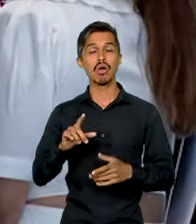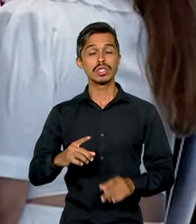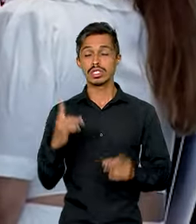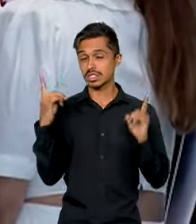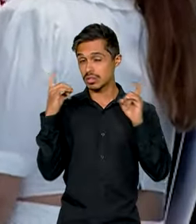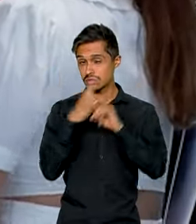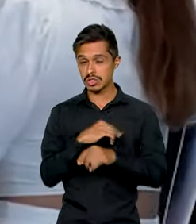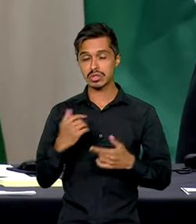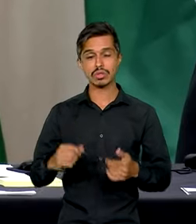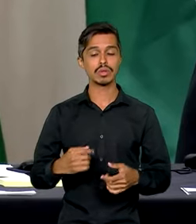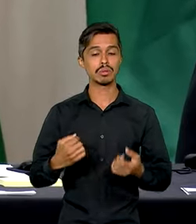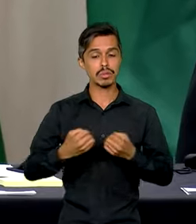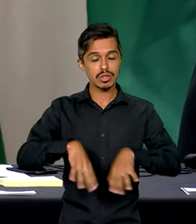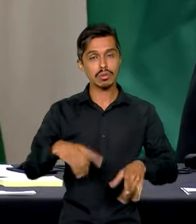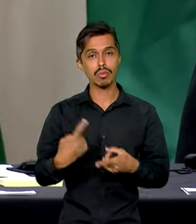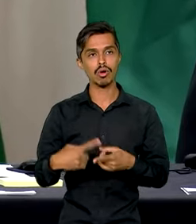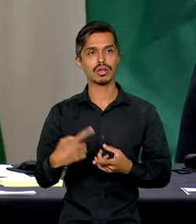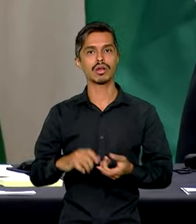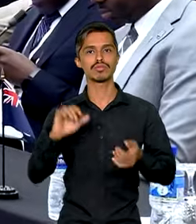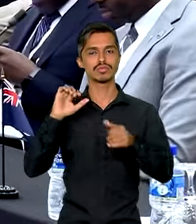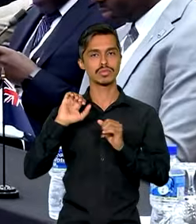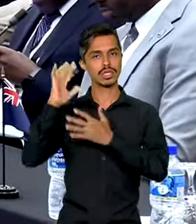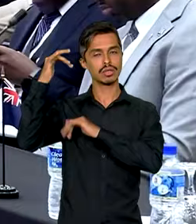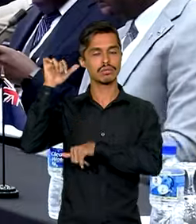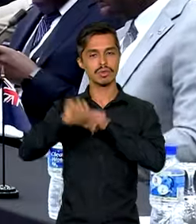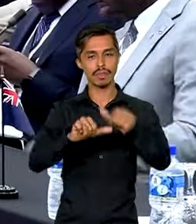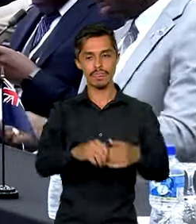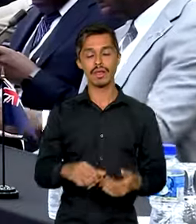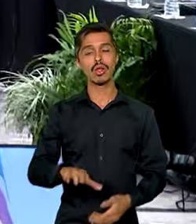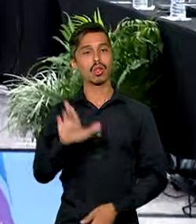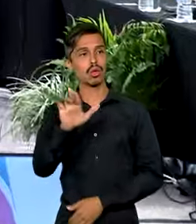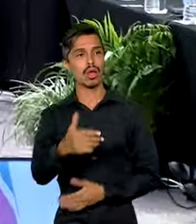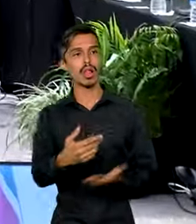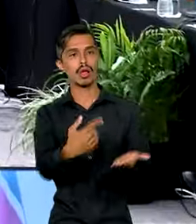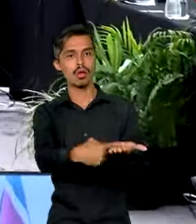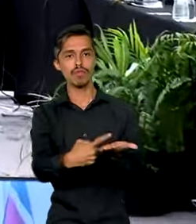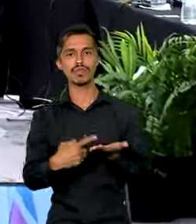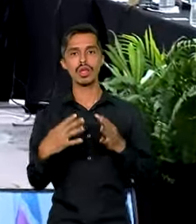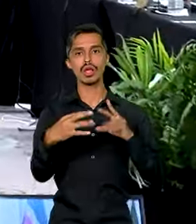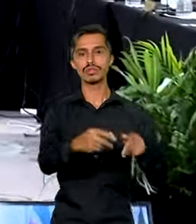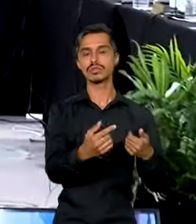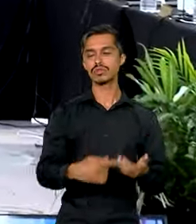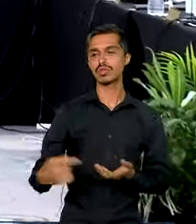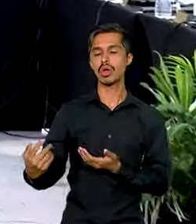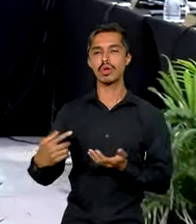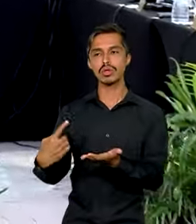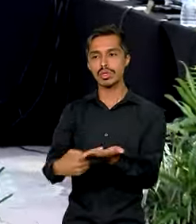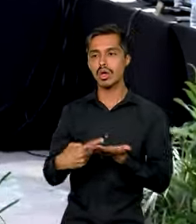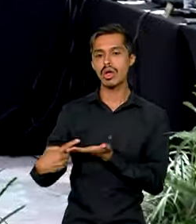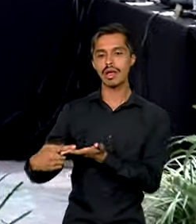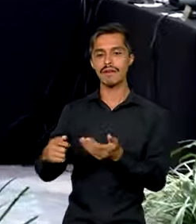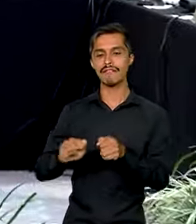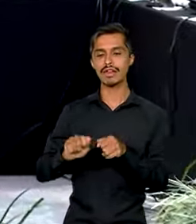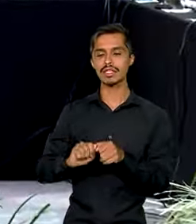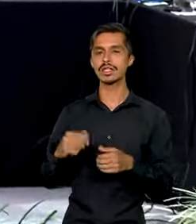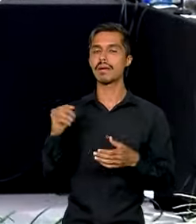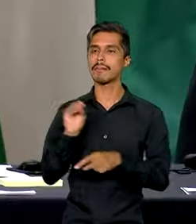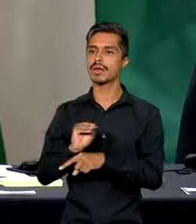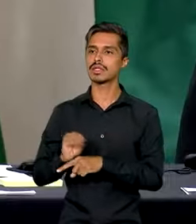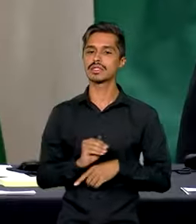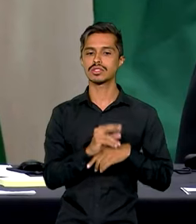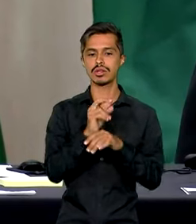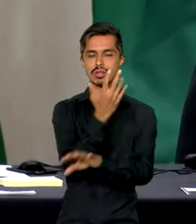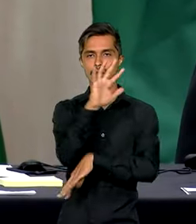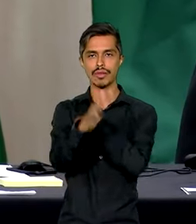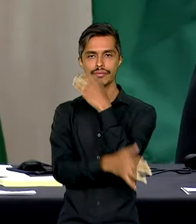mudanças climáticas Lula convidou os membros da caricom para se integrarem ao acordo pela preservação das florestas